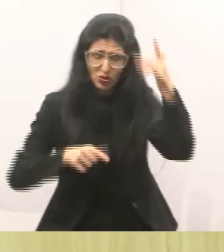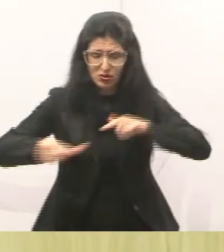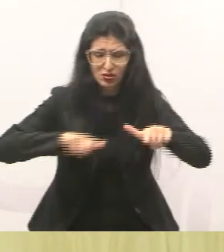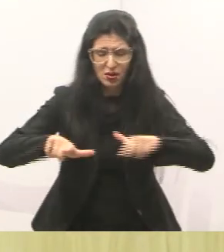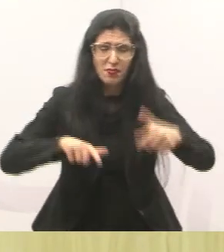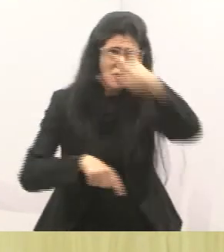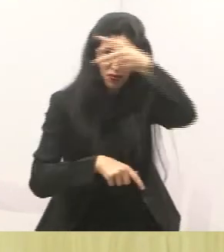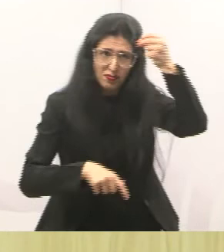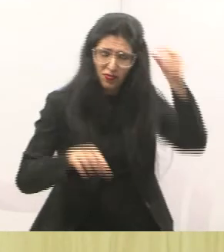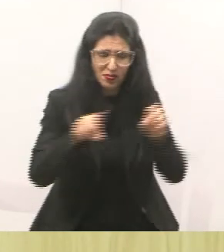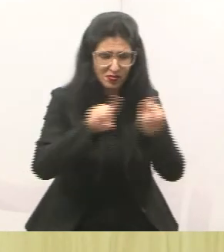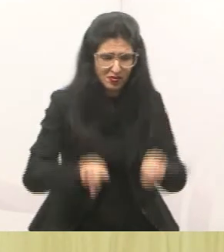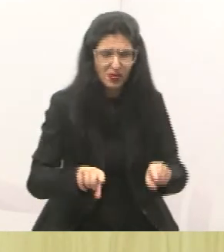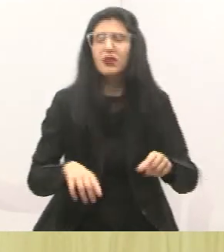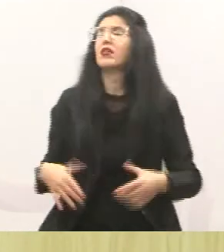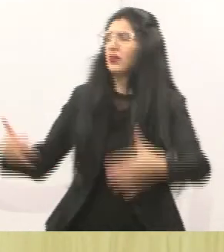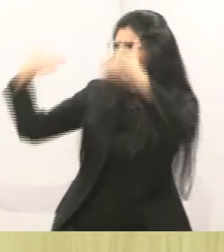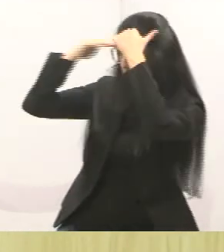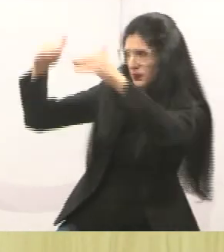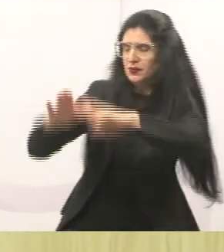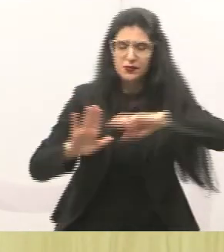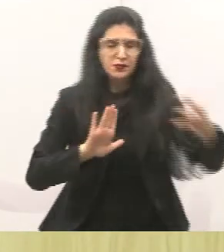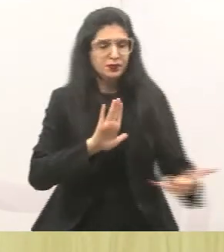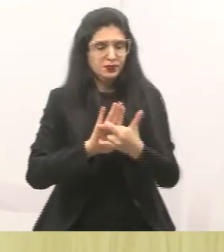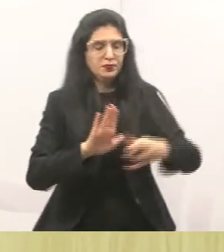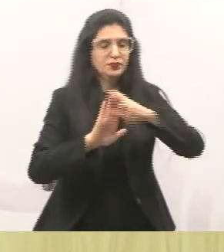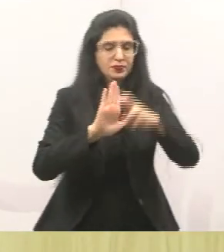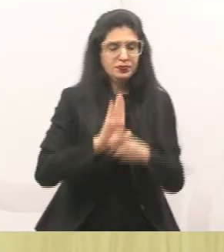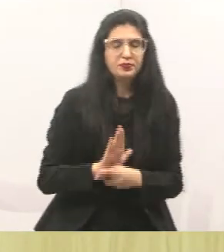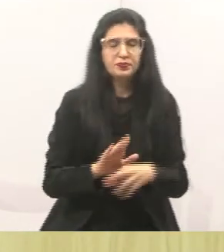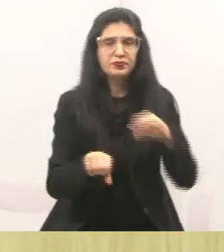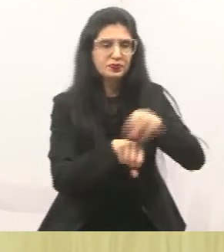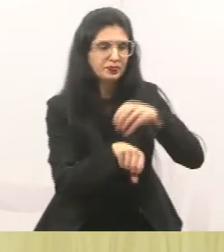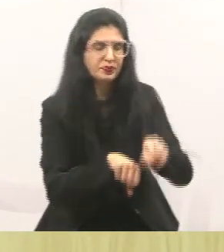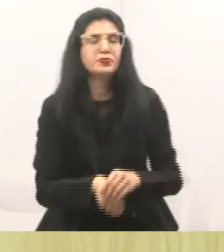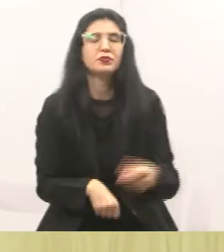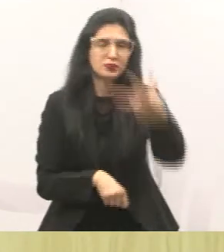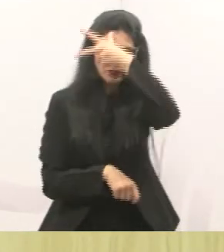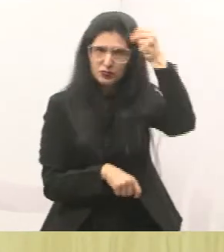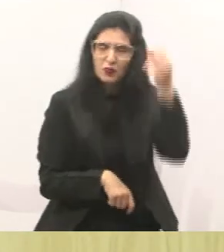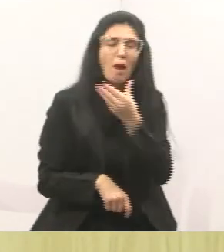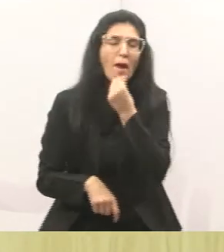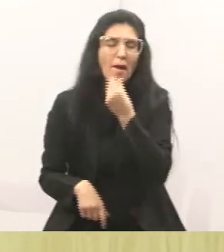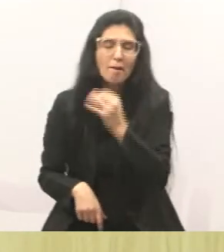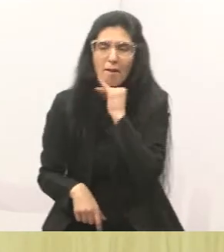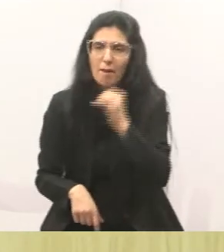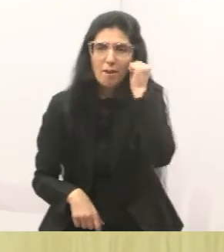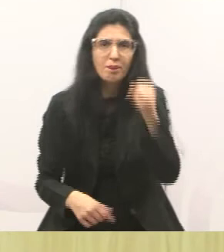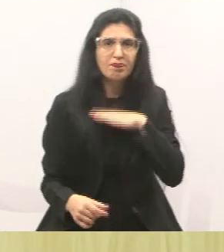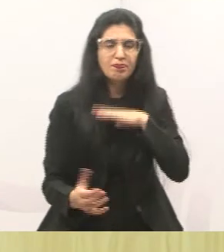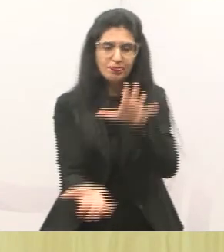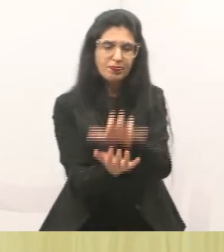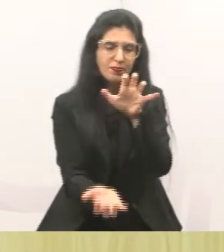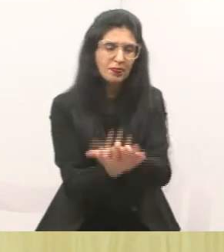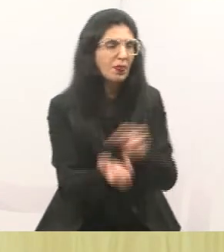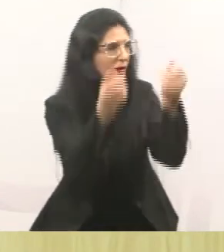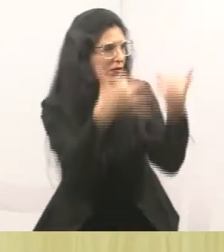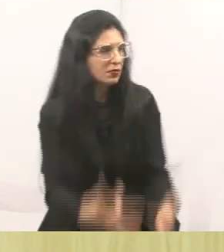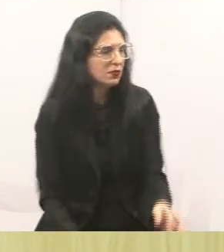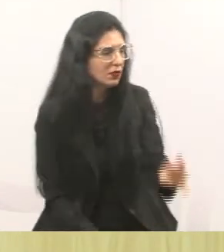Igreja Plenário, cumpridas as formalidades regimentais, seja encaminhado ao senhor prefeito municipal de Jacareí o seguinte pedido de